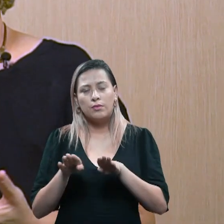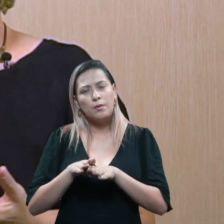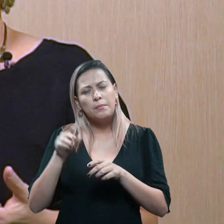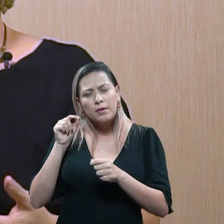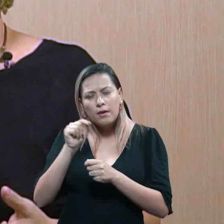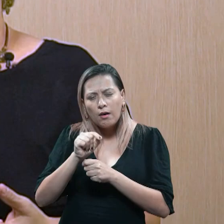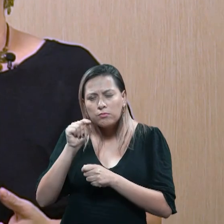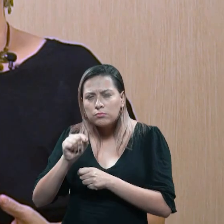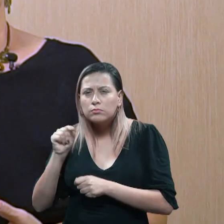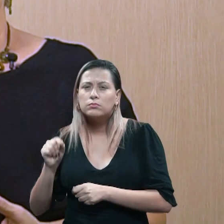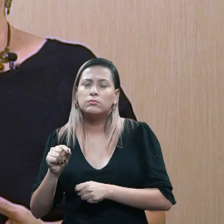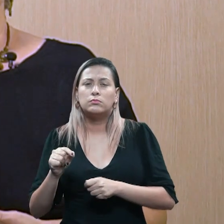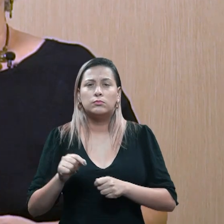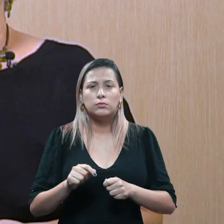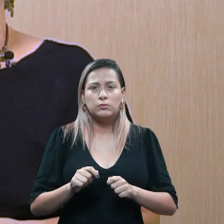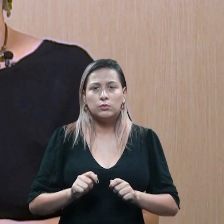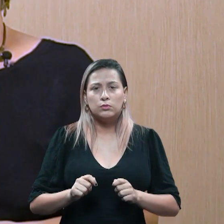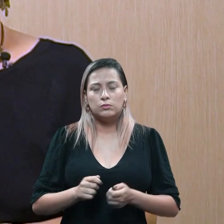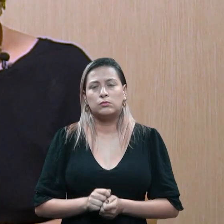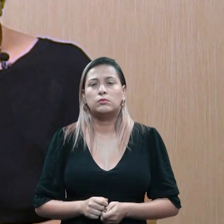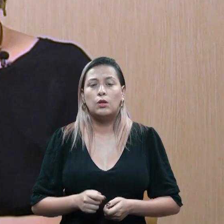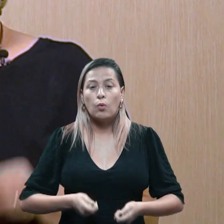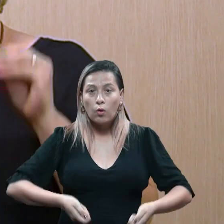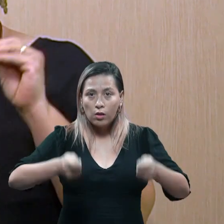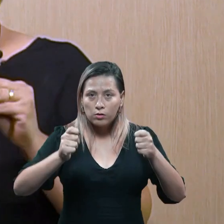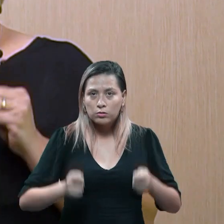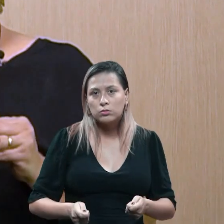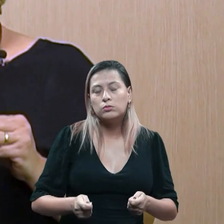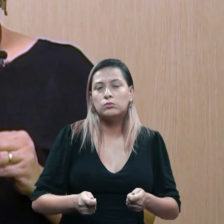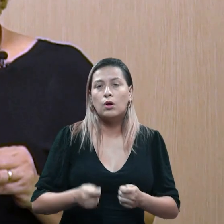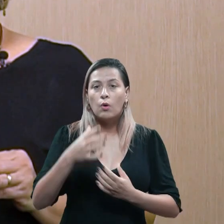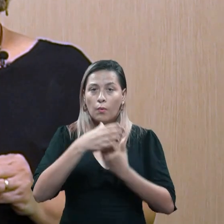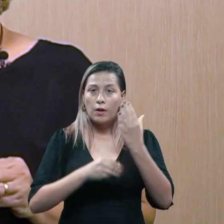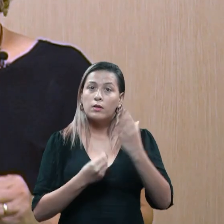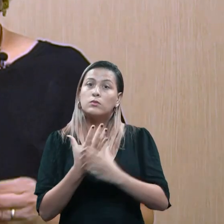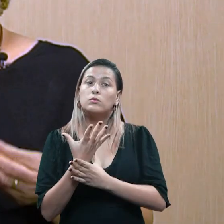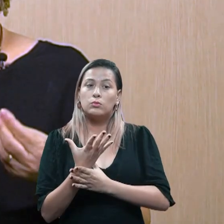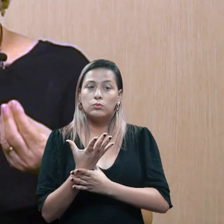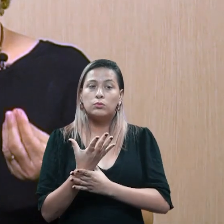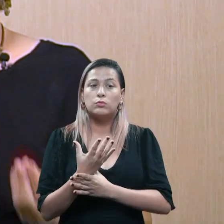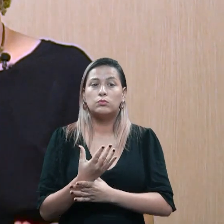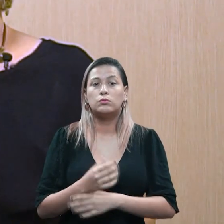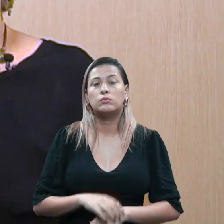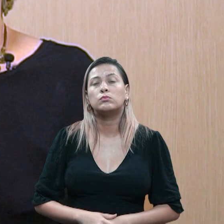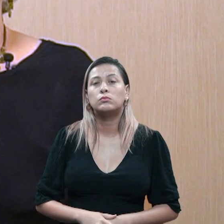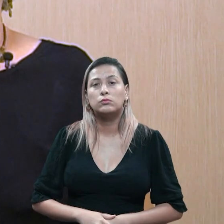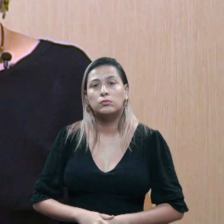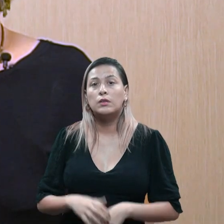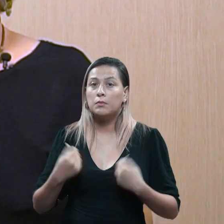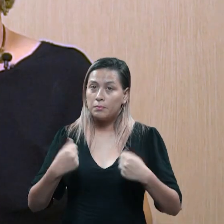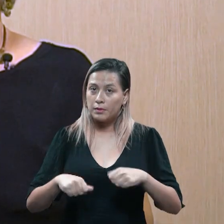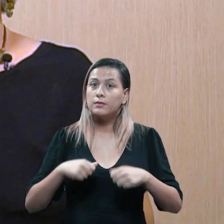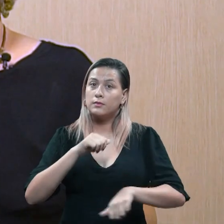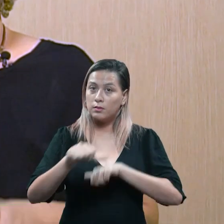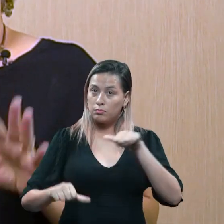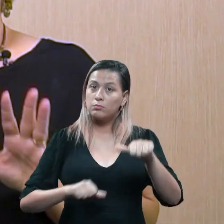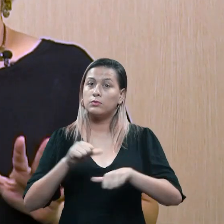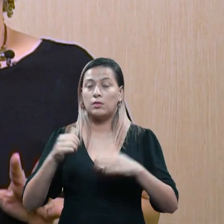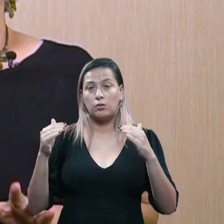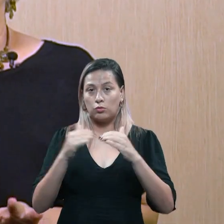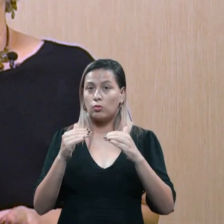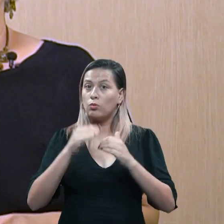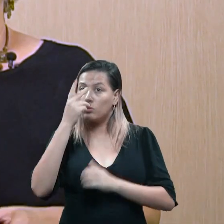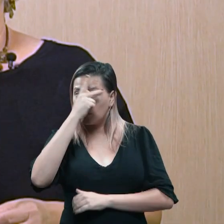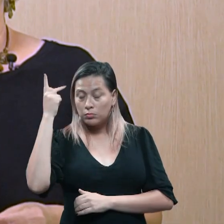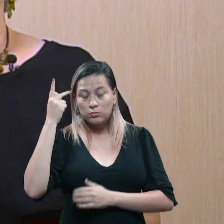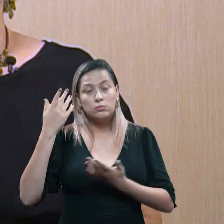o lençol, as luvas e as calcinhas são insumos descartáveis e devem ser trocados a cada cliente. A